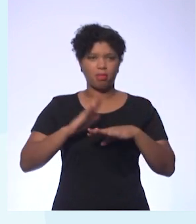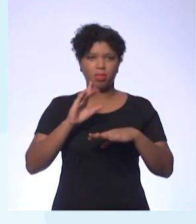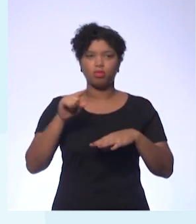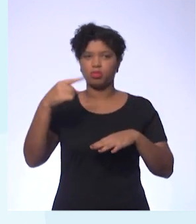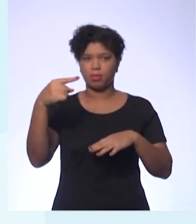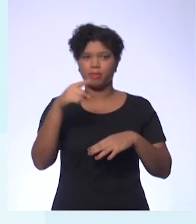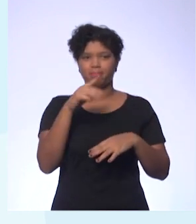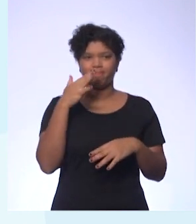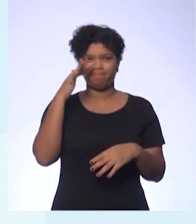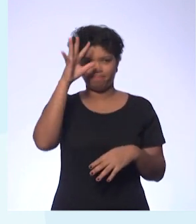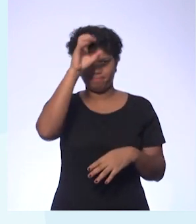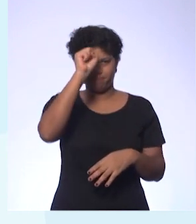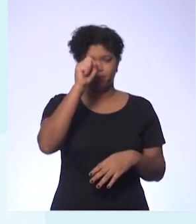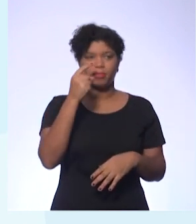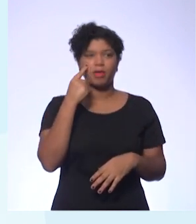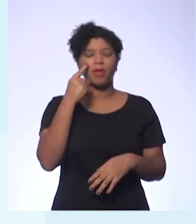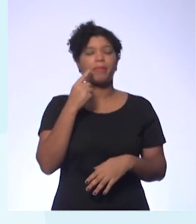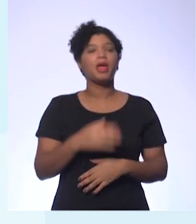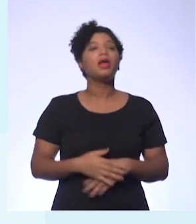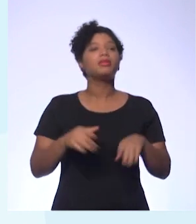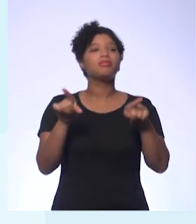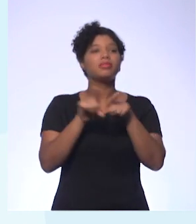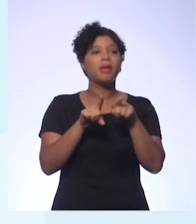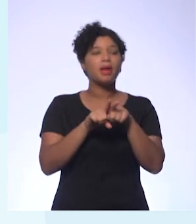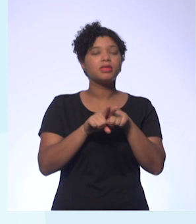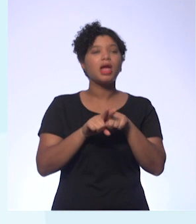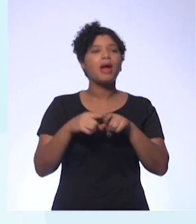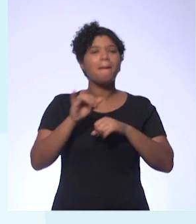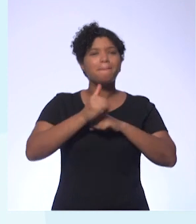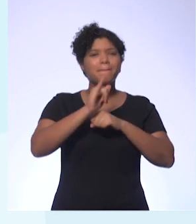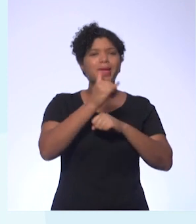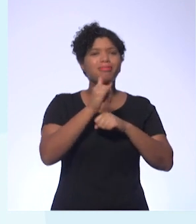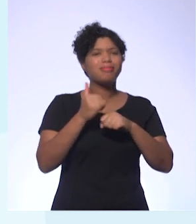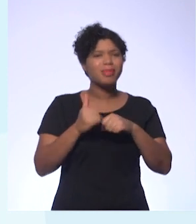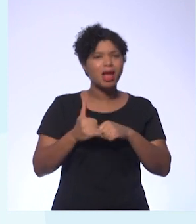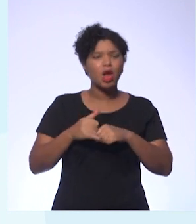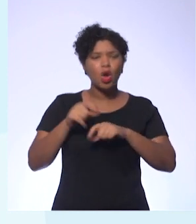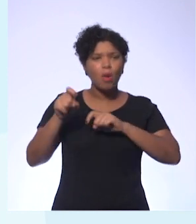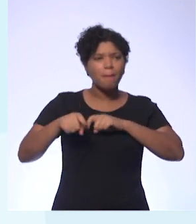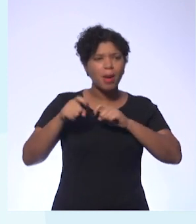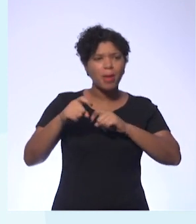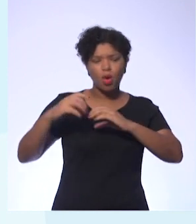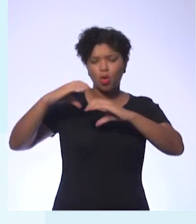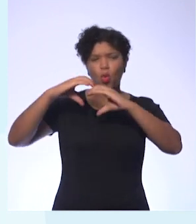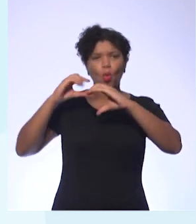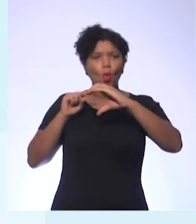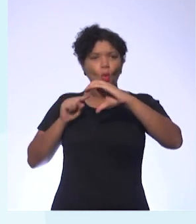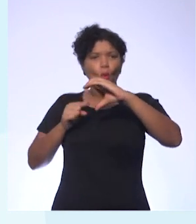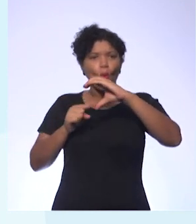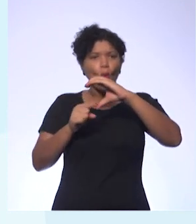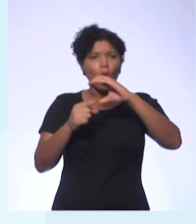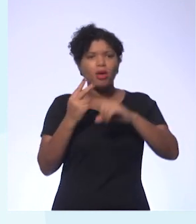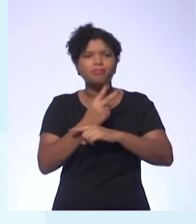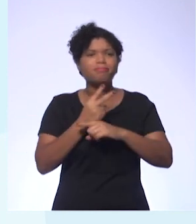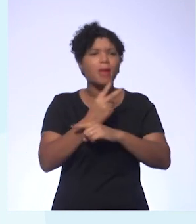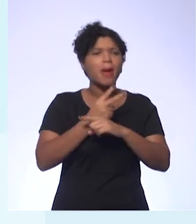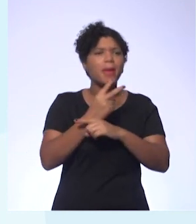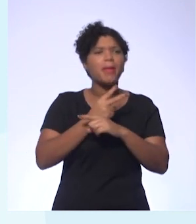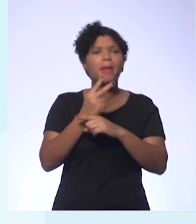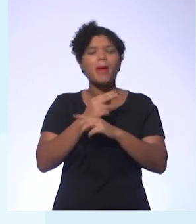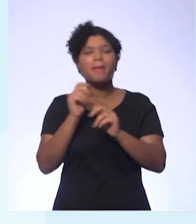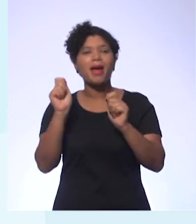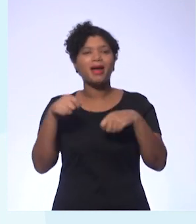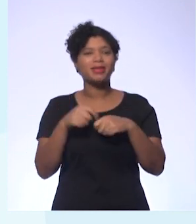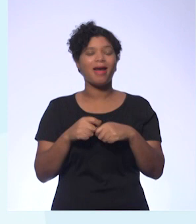explicação. Minas de carvão, mineral e ferro, que é a matéria-prima principal para os avanços tecnológicos